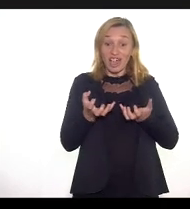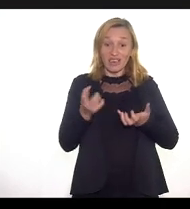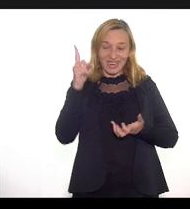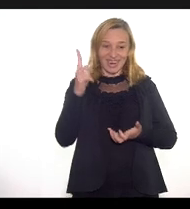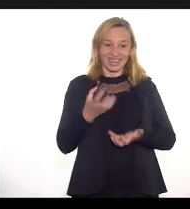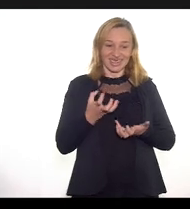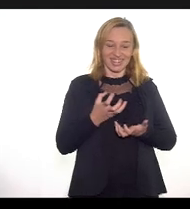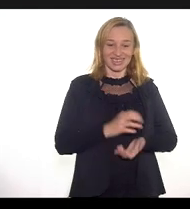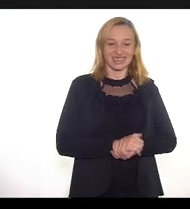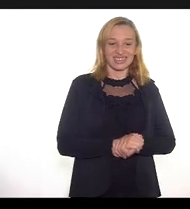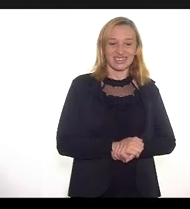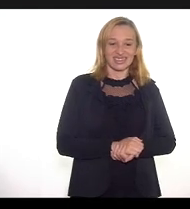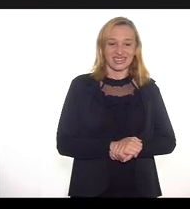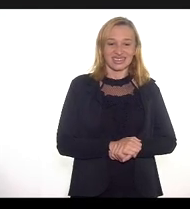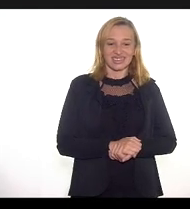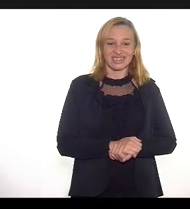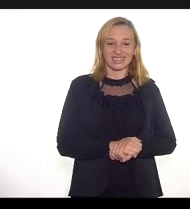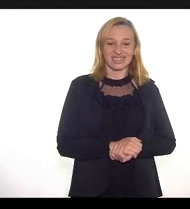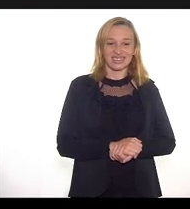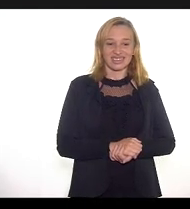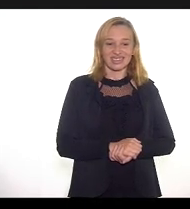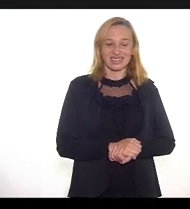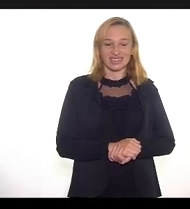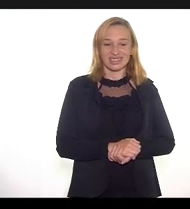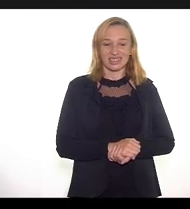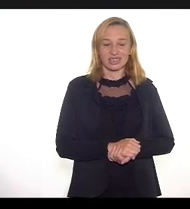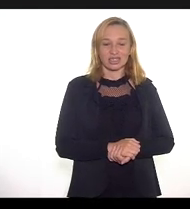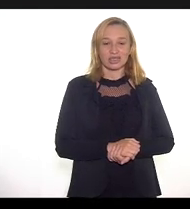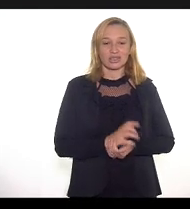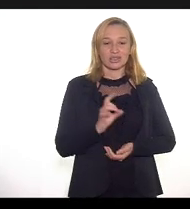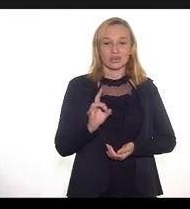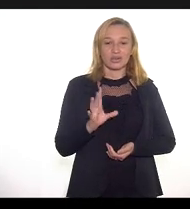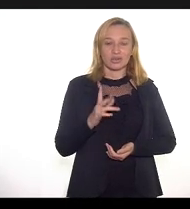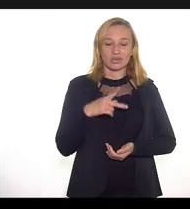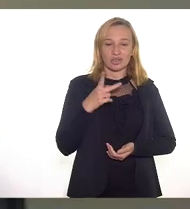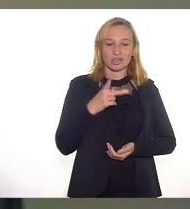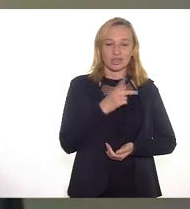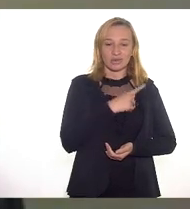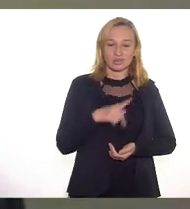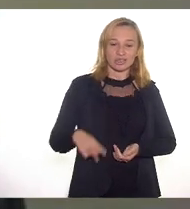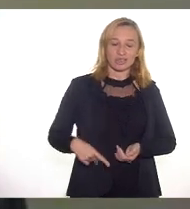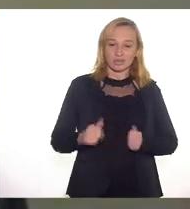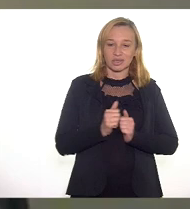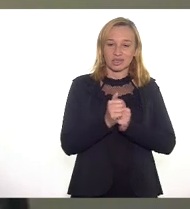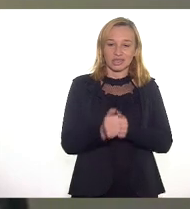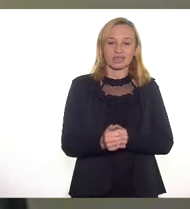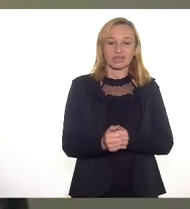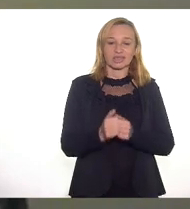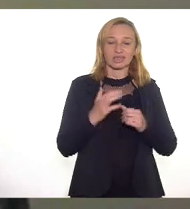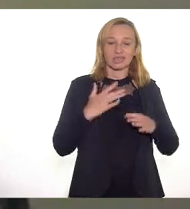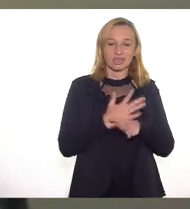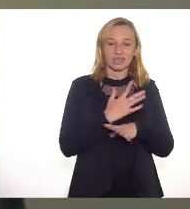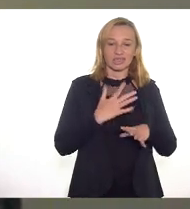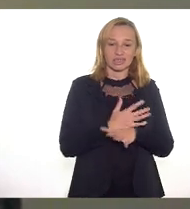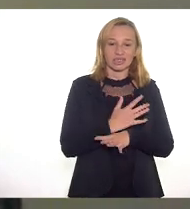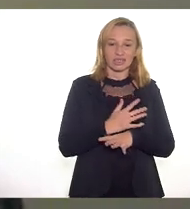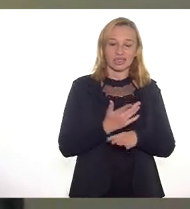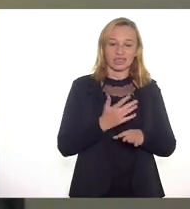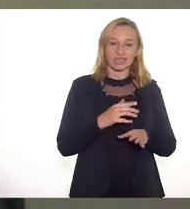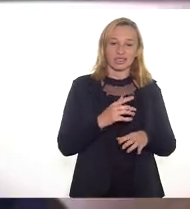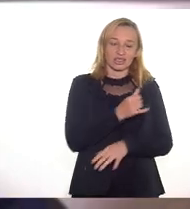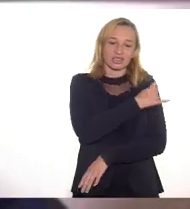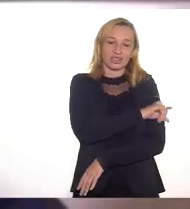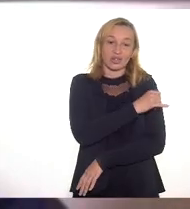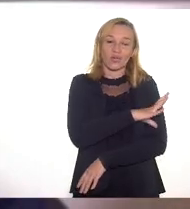Marta? Só fazer uma observação, presidente. A minha caminhada pela cidade do Rio de Janeiro me